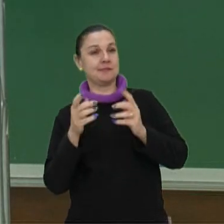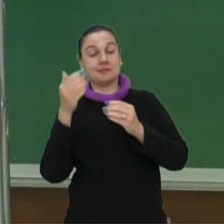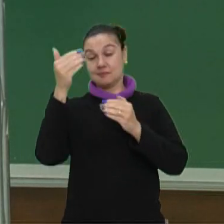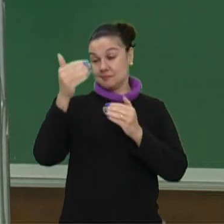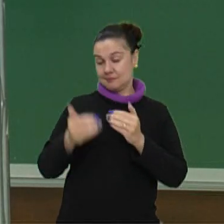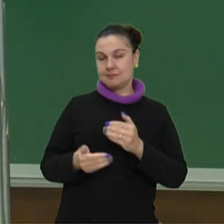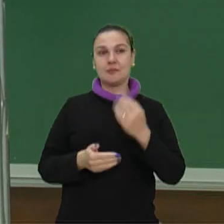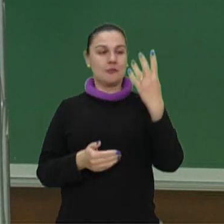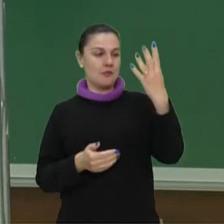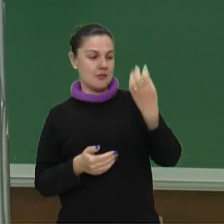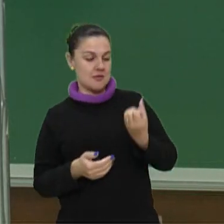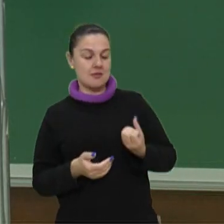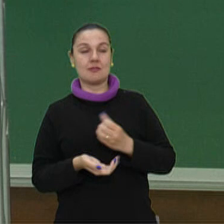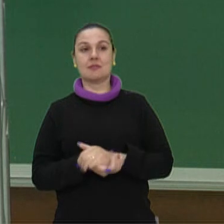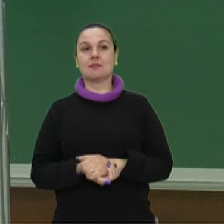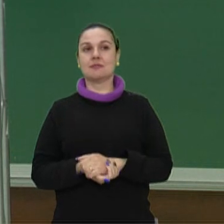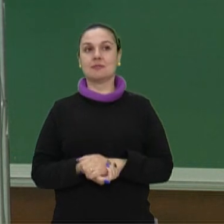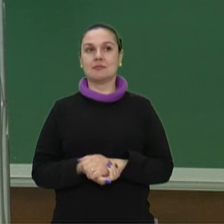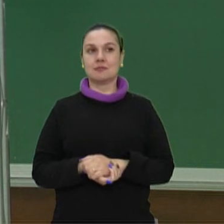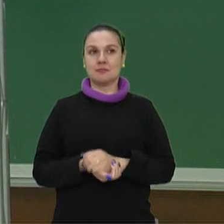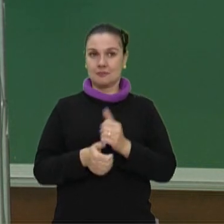Então, é 4 e 6.